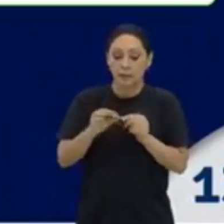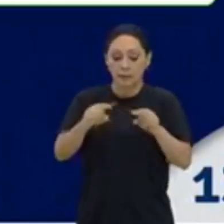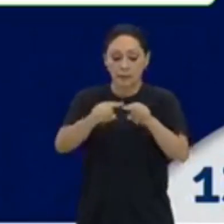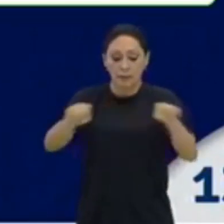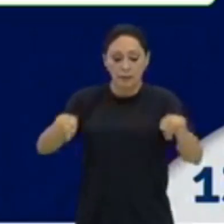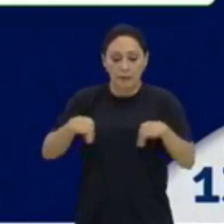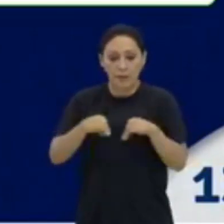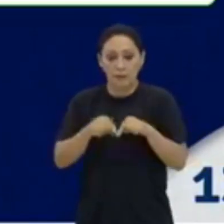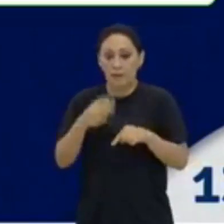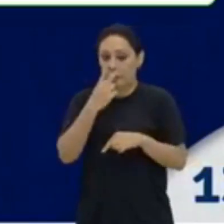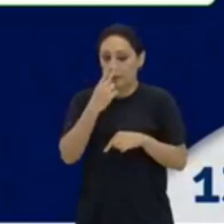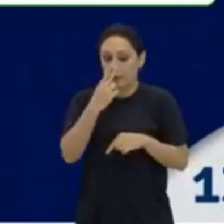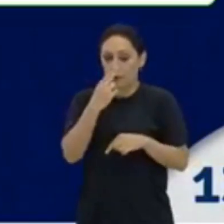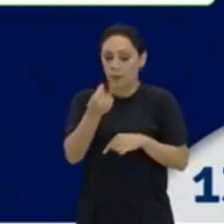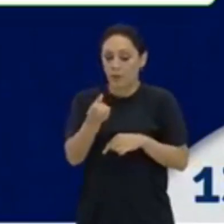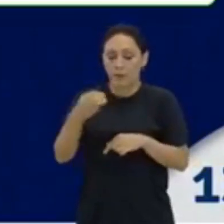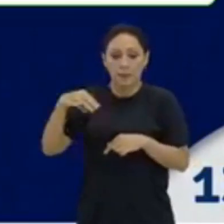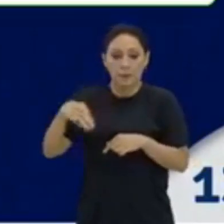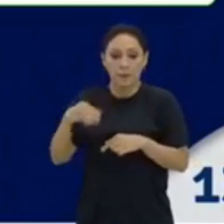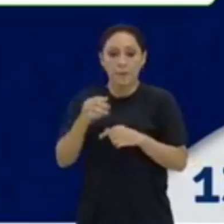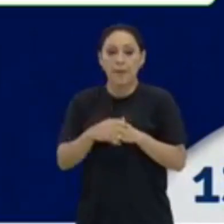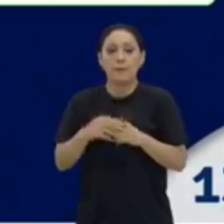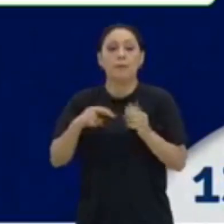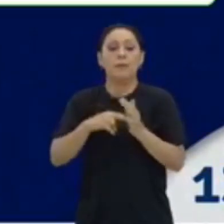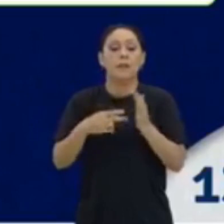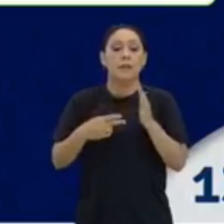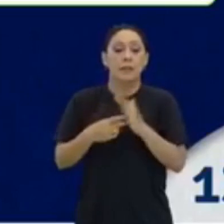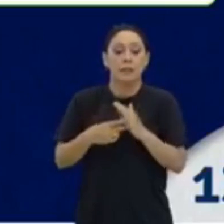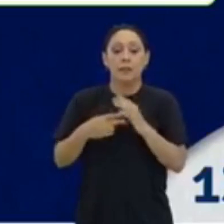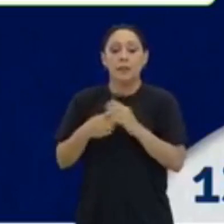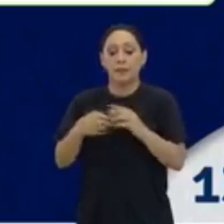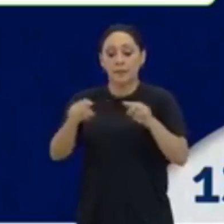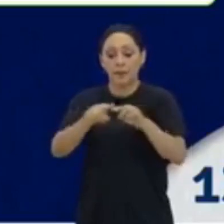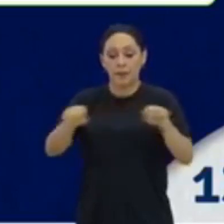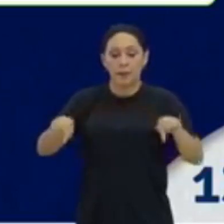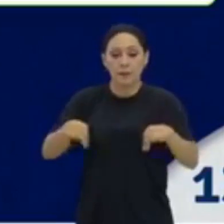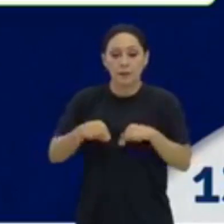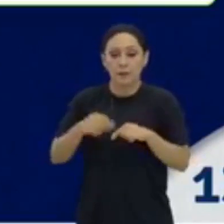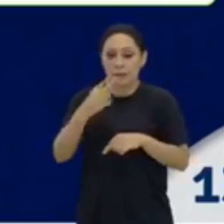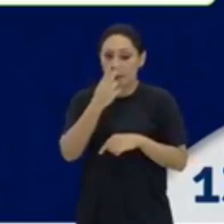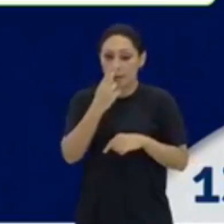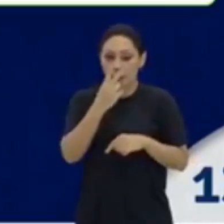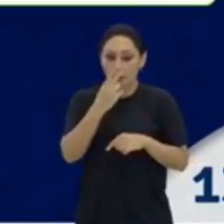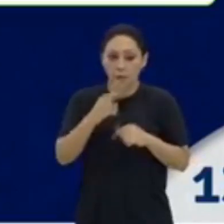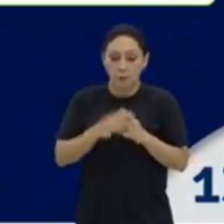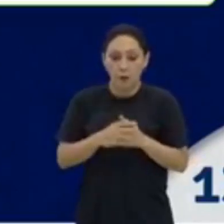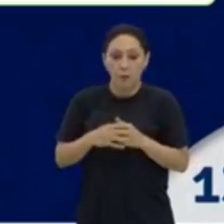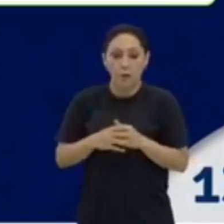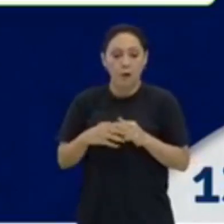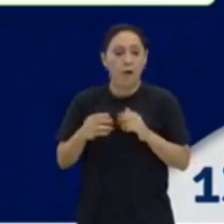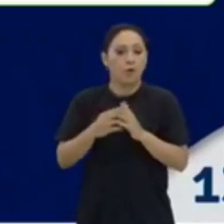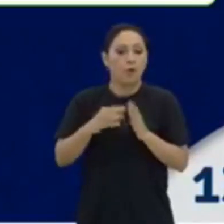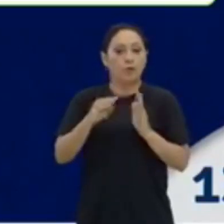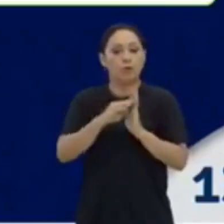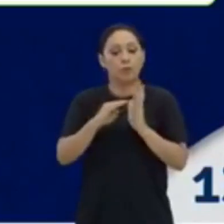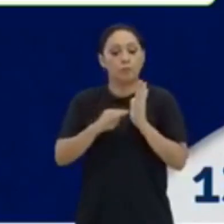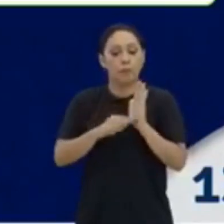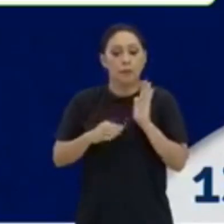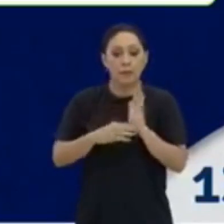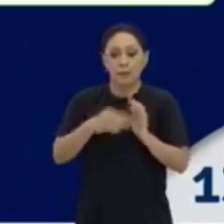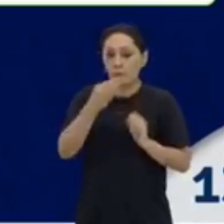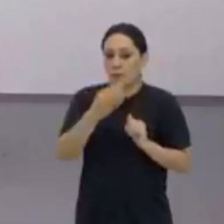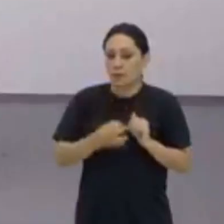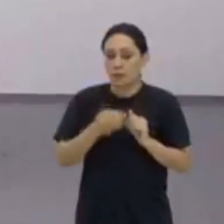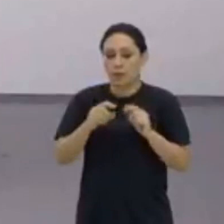6 metros, queremos dizer que na largura da sala cabe 6 unidades iguais a 1 metro, que é o nosso padrão de medida. Olha para